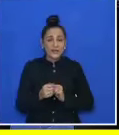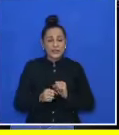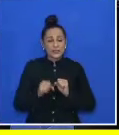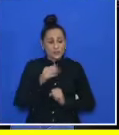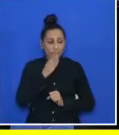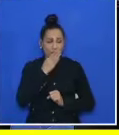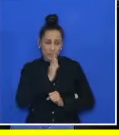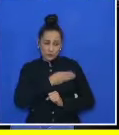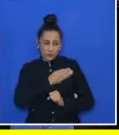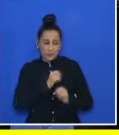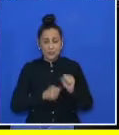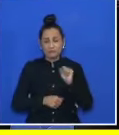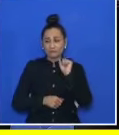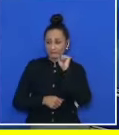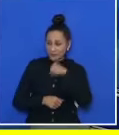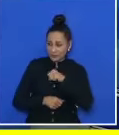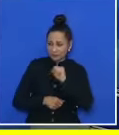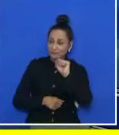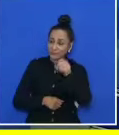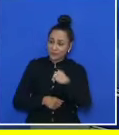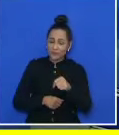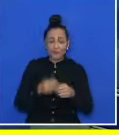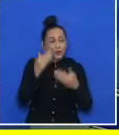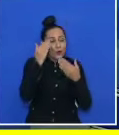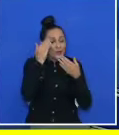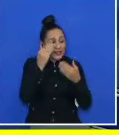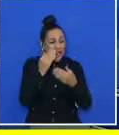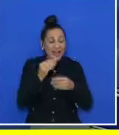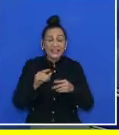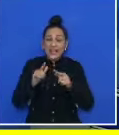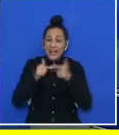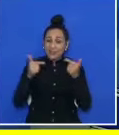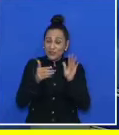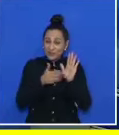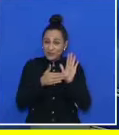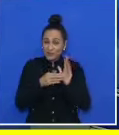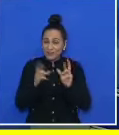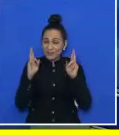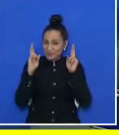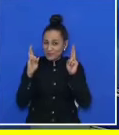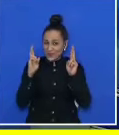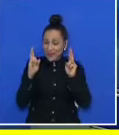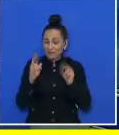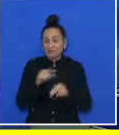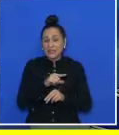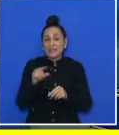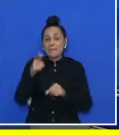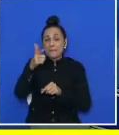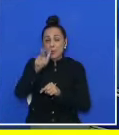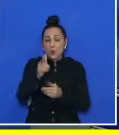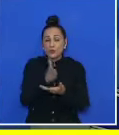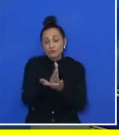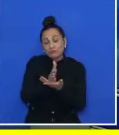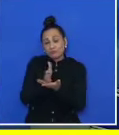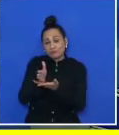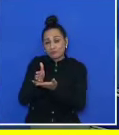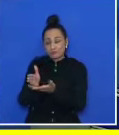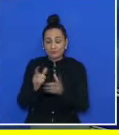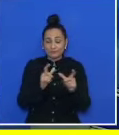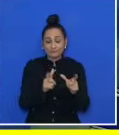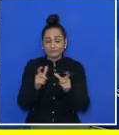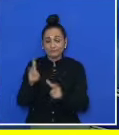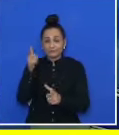Sim, confirmo. Sim, confirmo. Obrigado. A sorte estava na sua aposta, era o que você esperava? Lembre-se, após a apuração, todos os